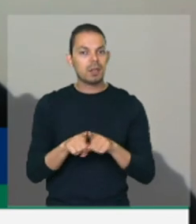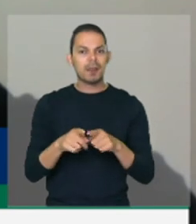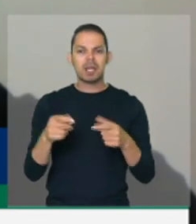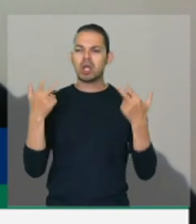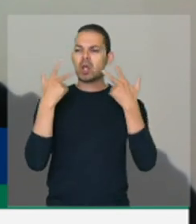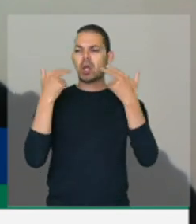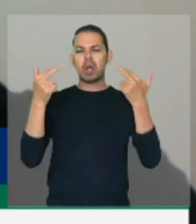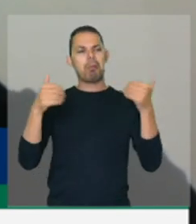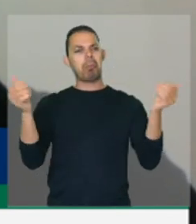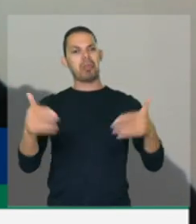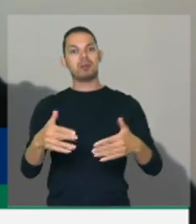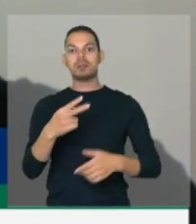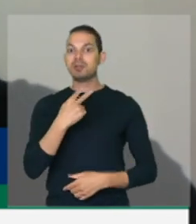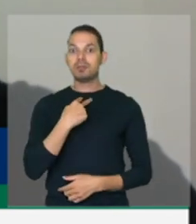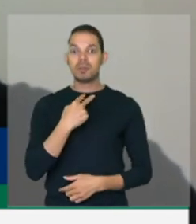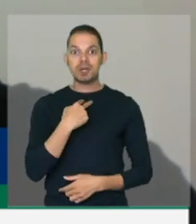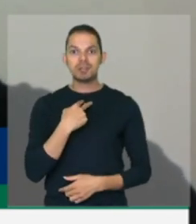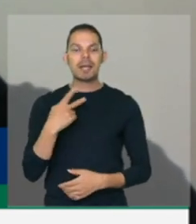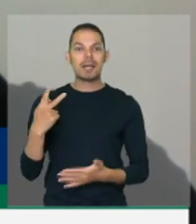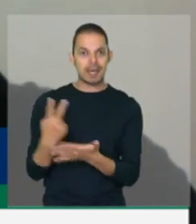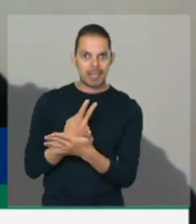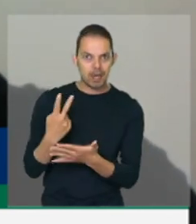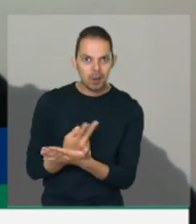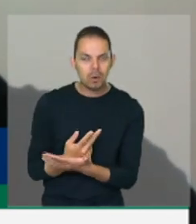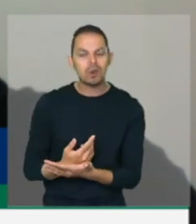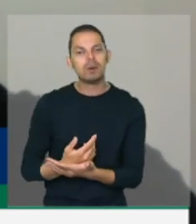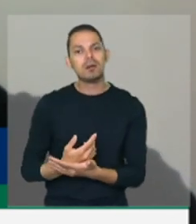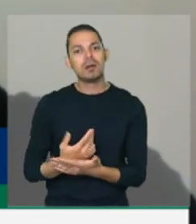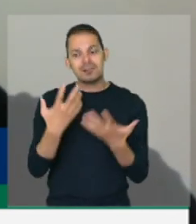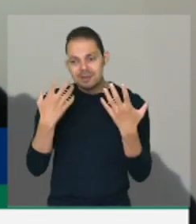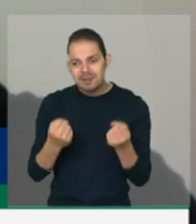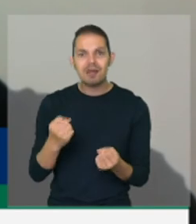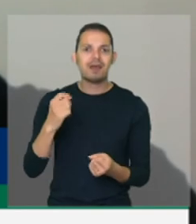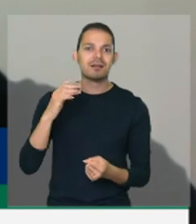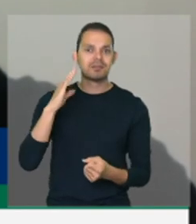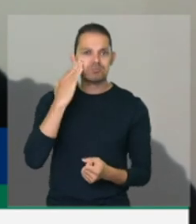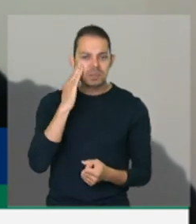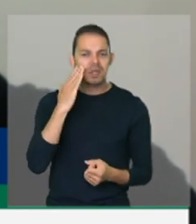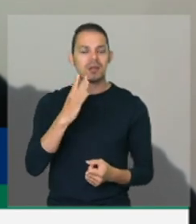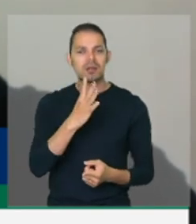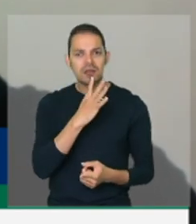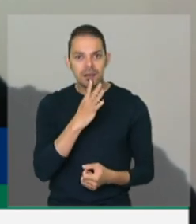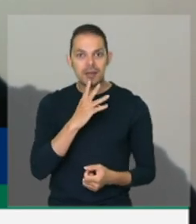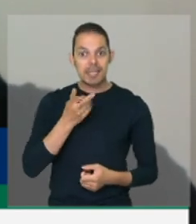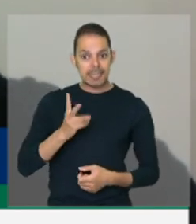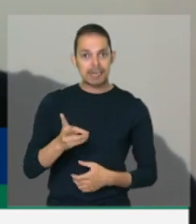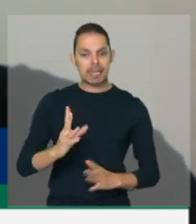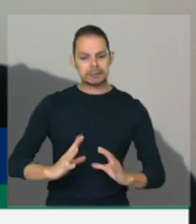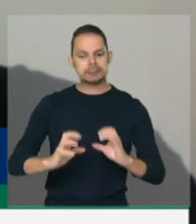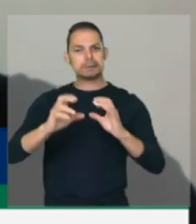relativizada. Errou? Reconheça o erro. Quer seguir adiante brigando? Continue